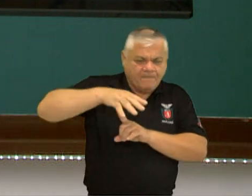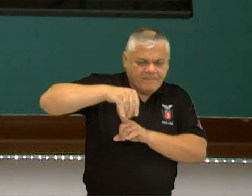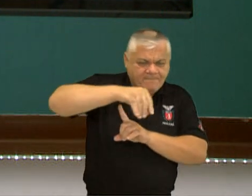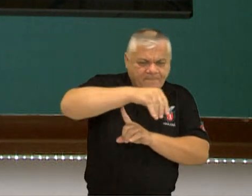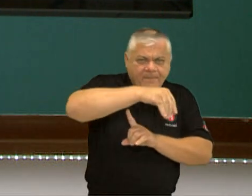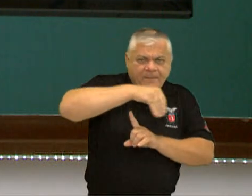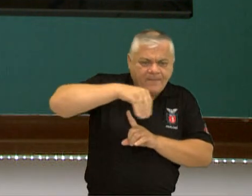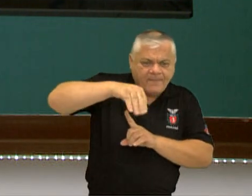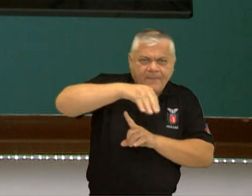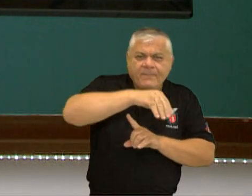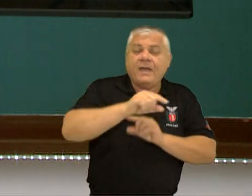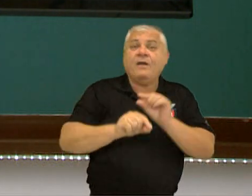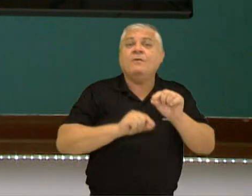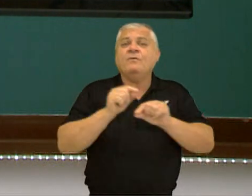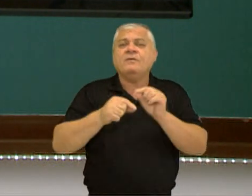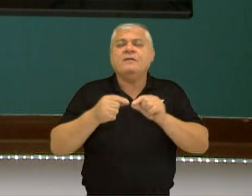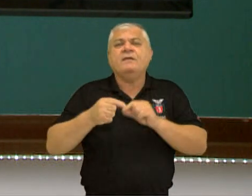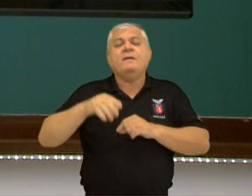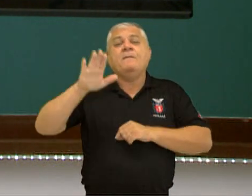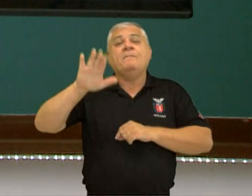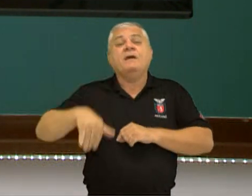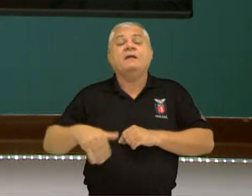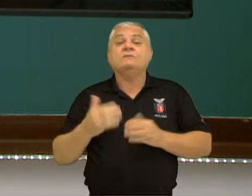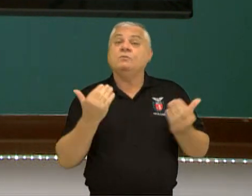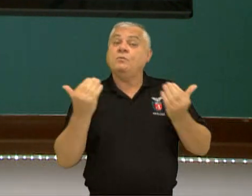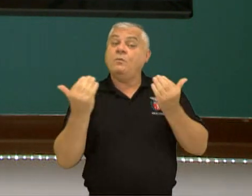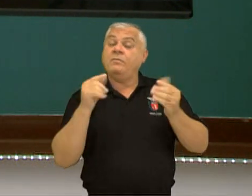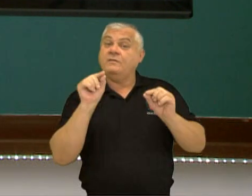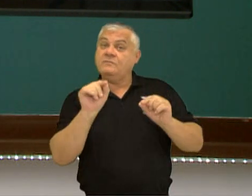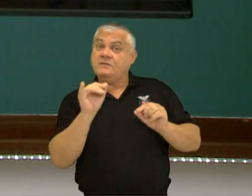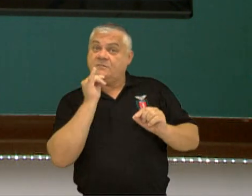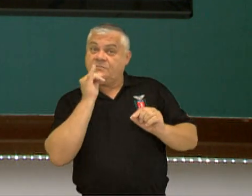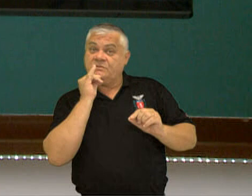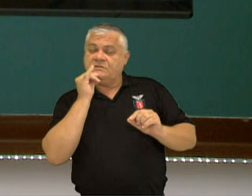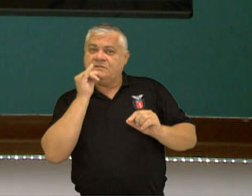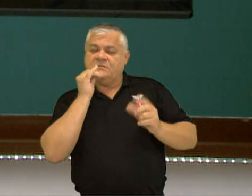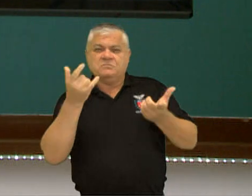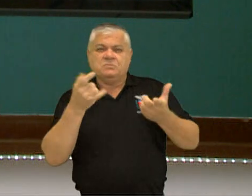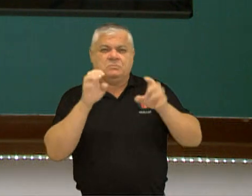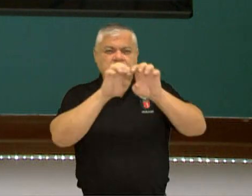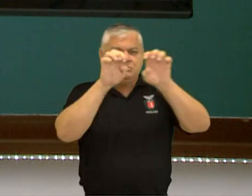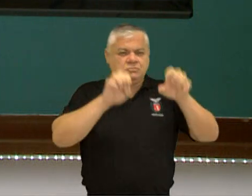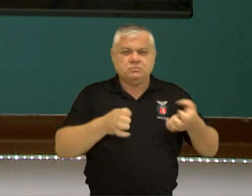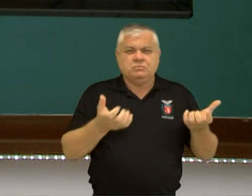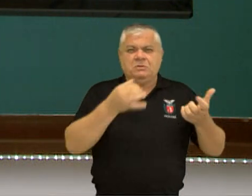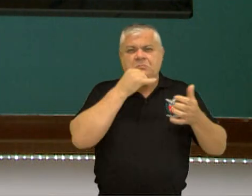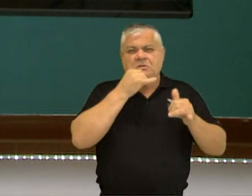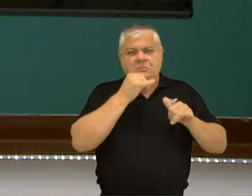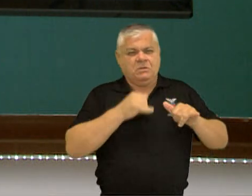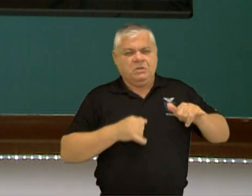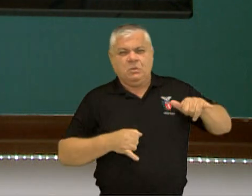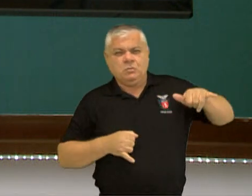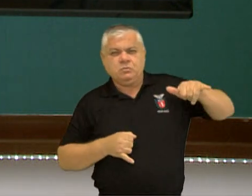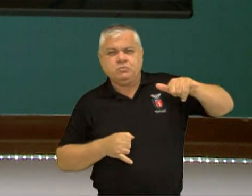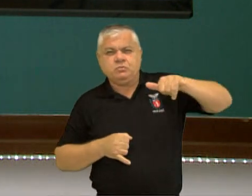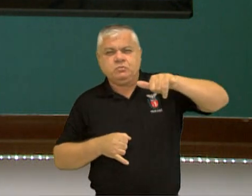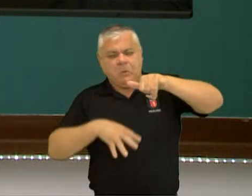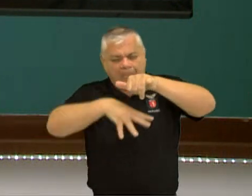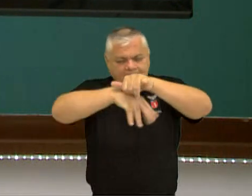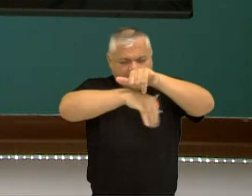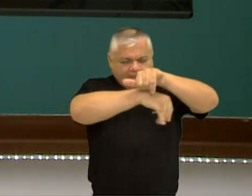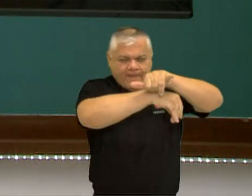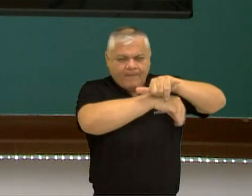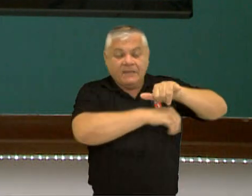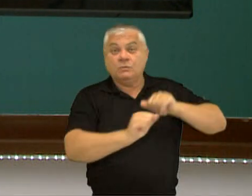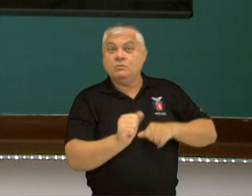deles é bastante baixo quando comparado à estrutura necessária para realizar um sobrevoo com um avião. A gente pode